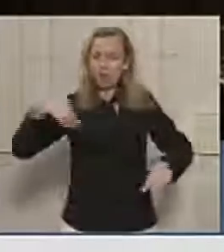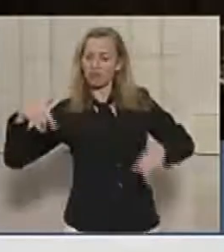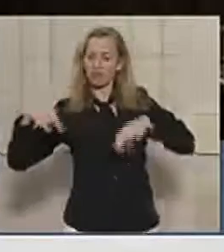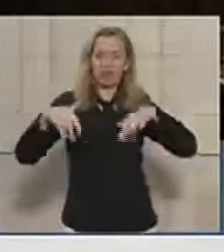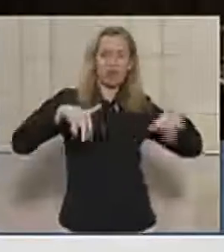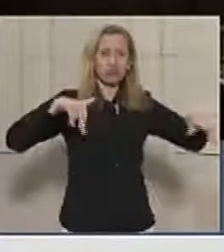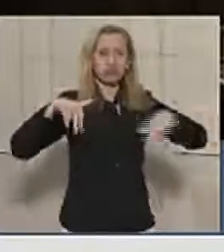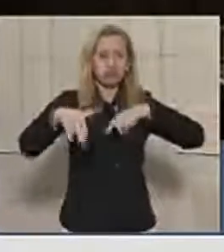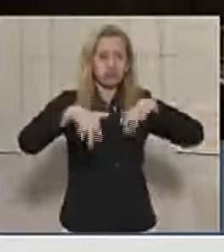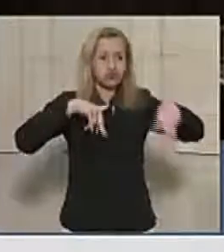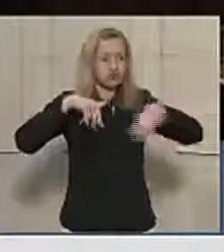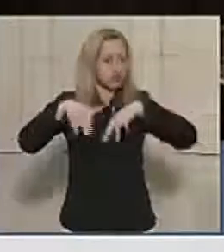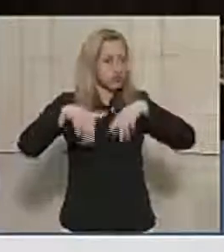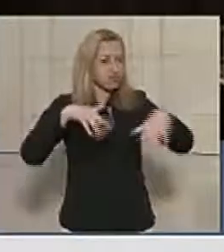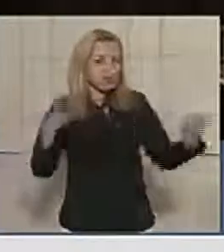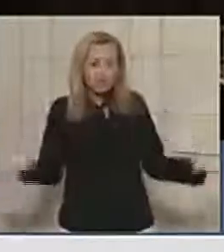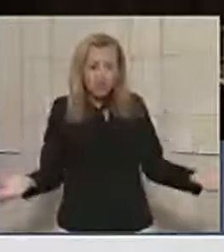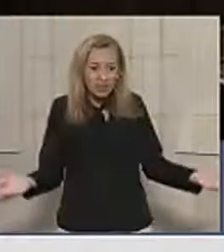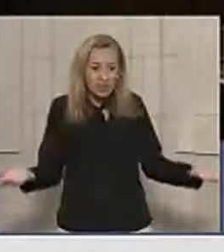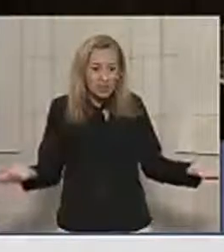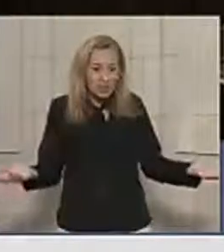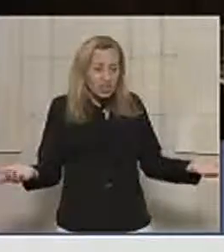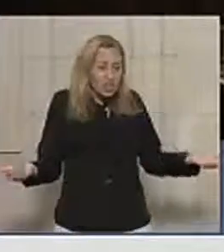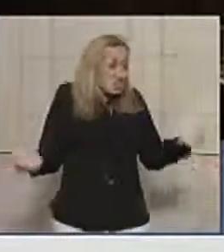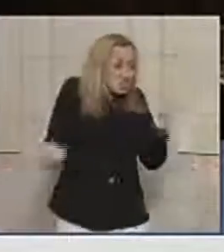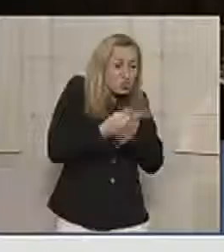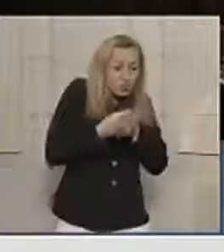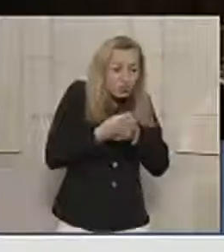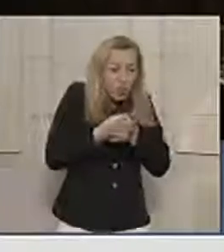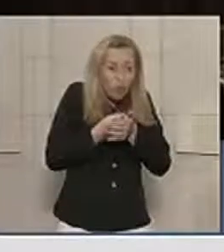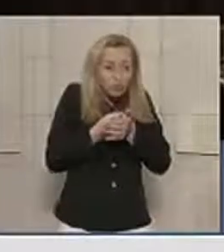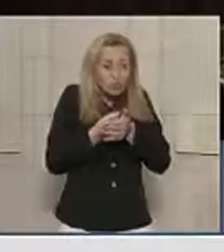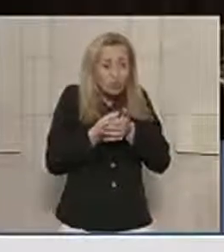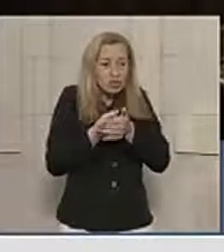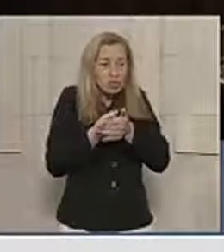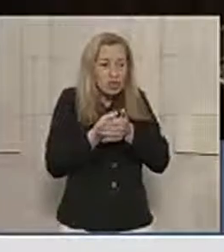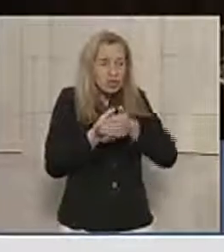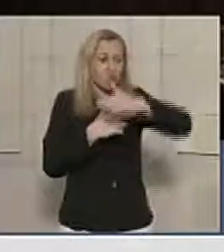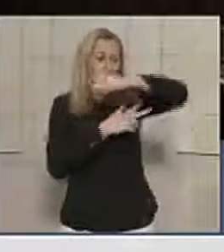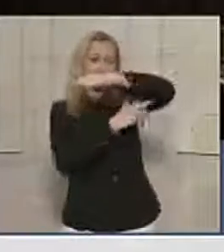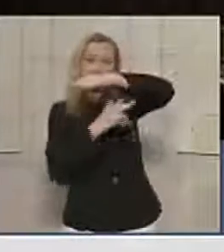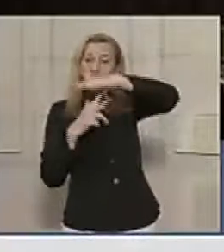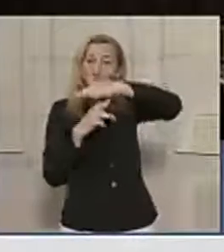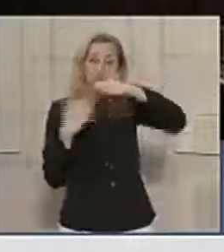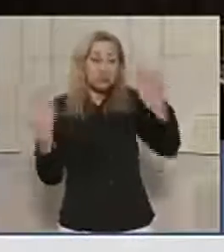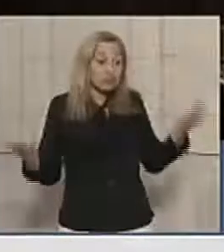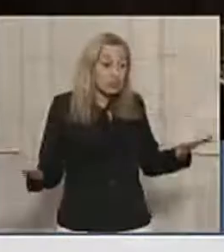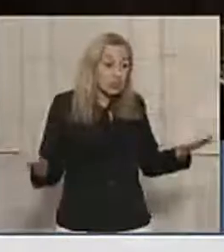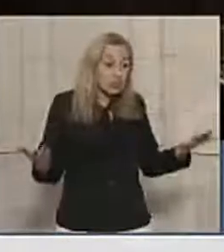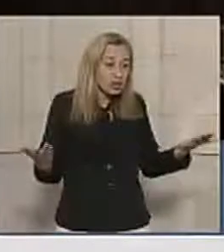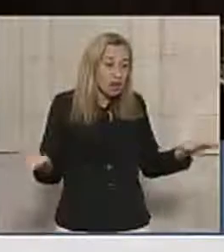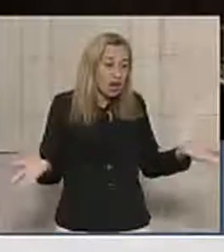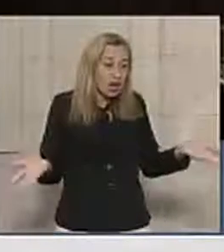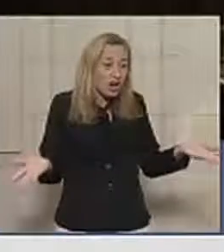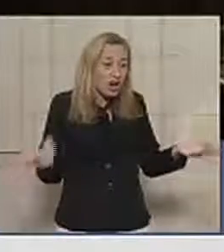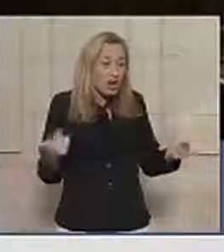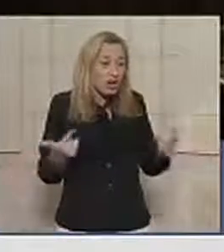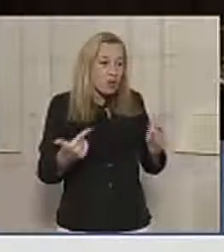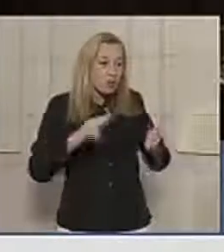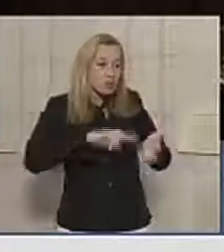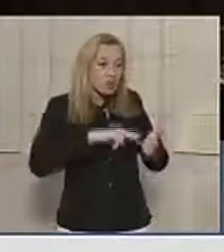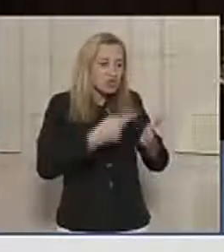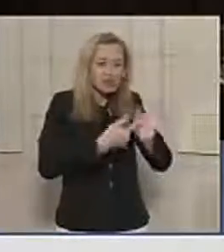pelas ruas adjacentes e se esconde, né, debaixo dos viadutos, traduzido ali